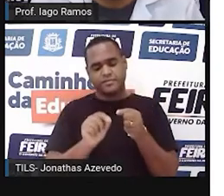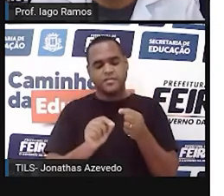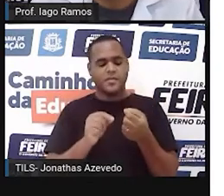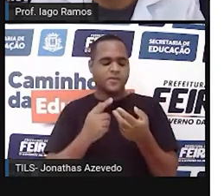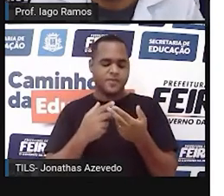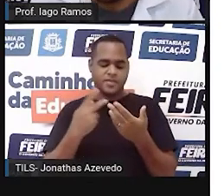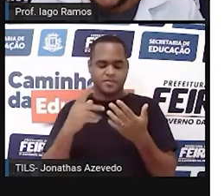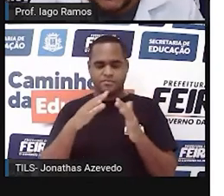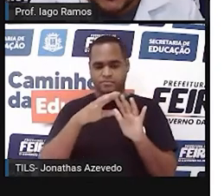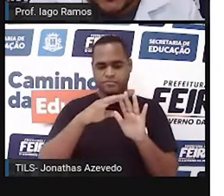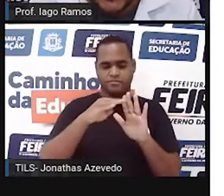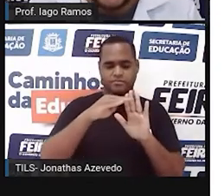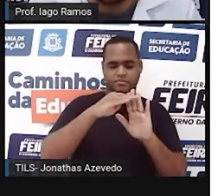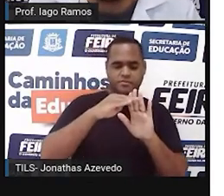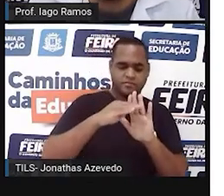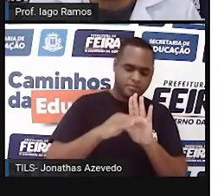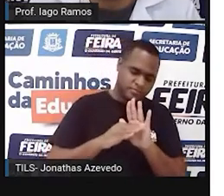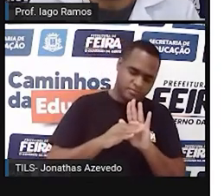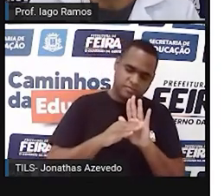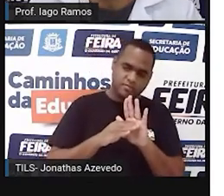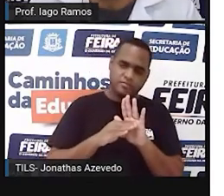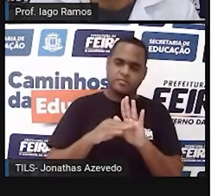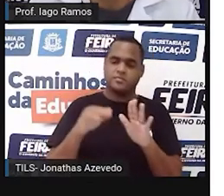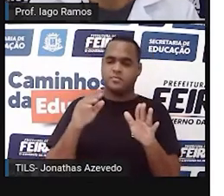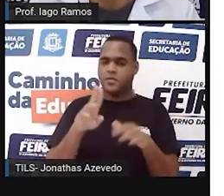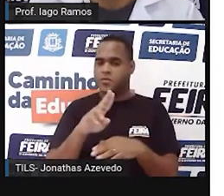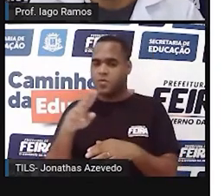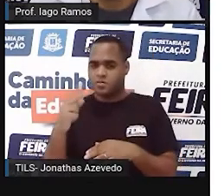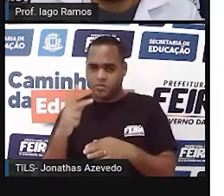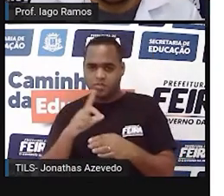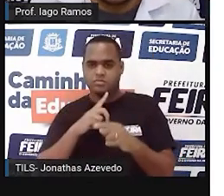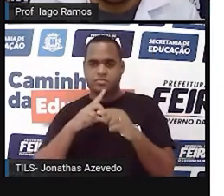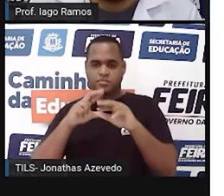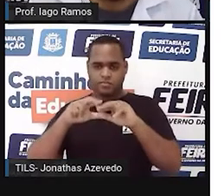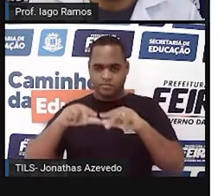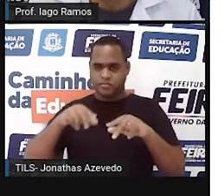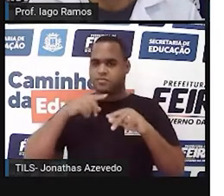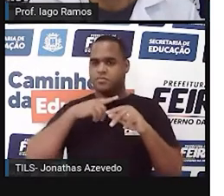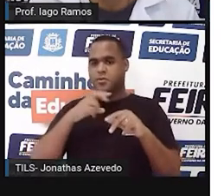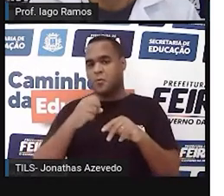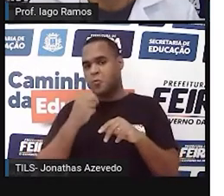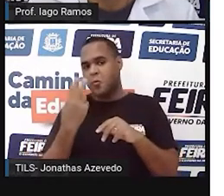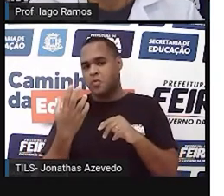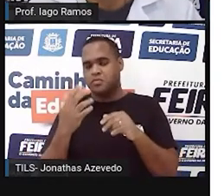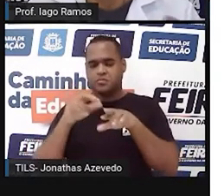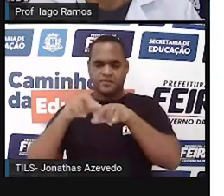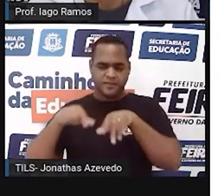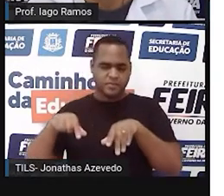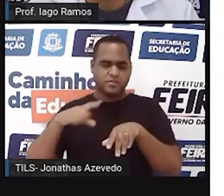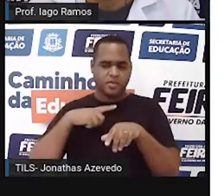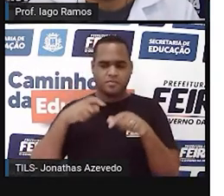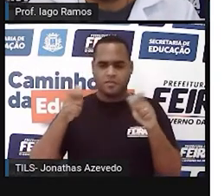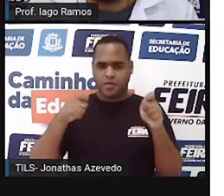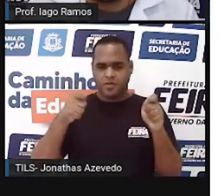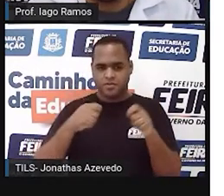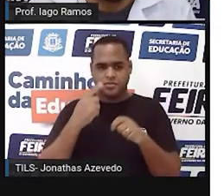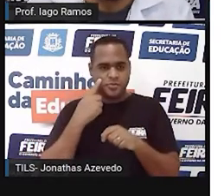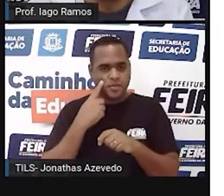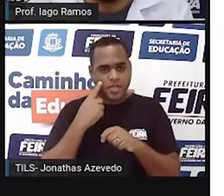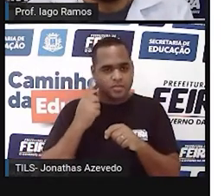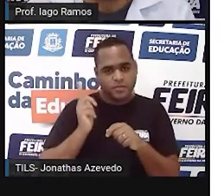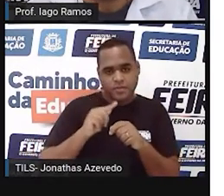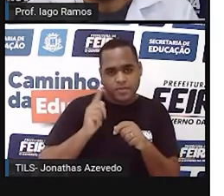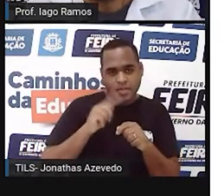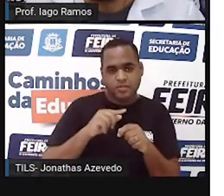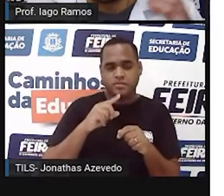fazer uma lista, né, com nome de objetos ou coisas que podem ser medidos,